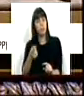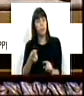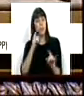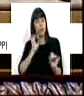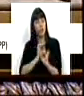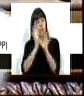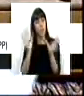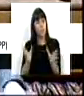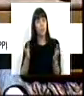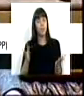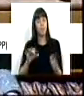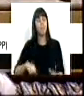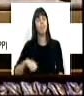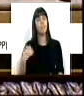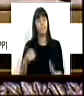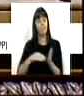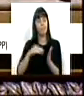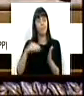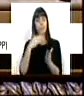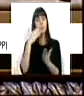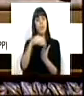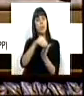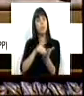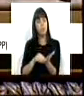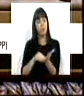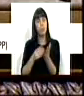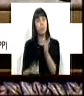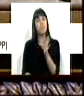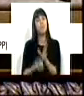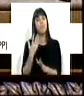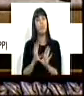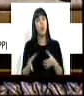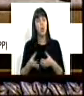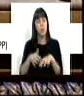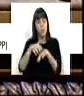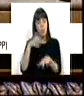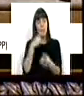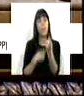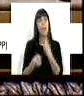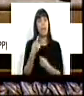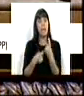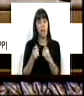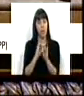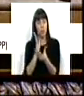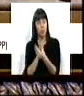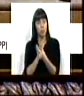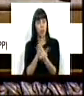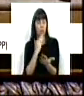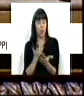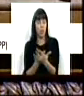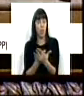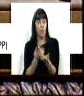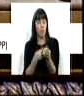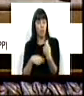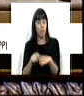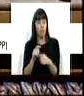para esclarecer, os verdes subscreveram o requerimento para a constituição de uma comissão parlamentar de inquérito ao processo que conduziu